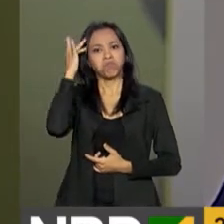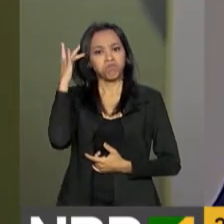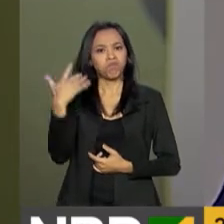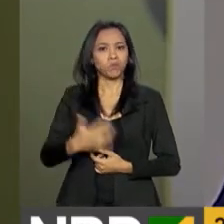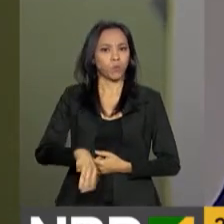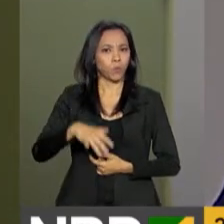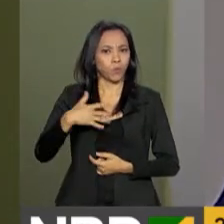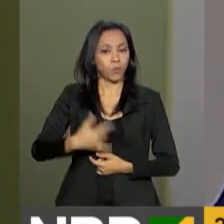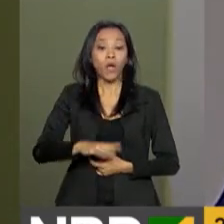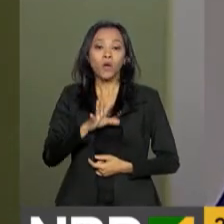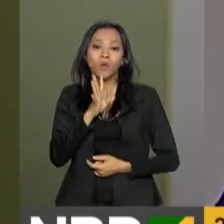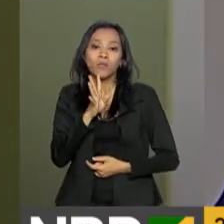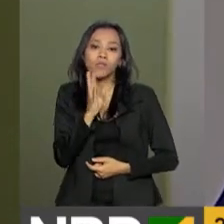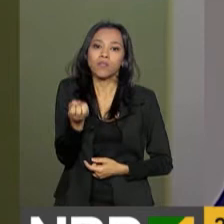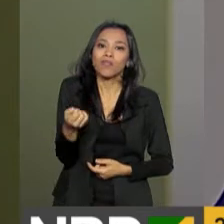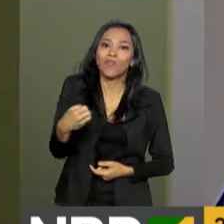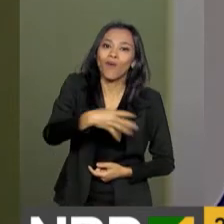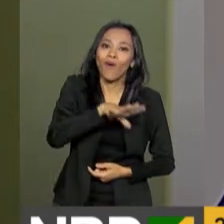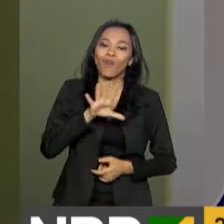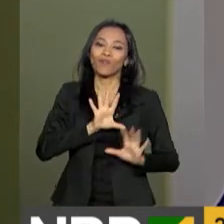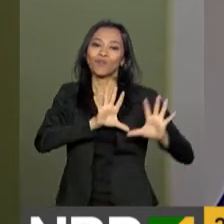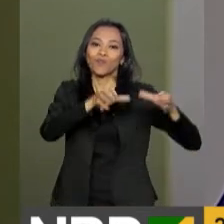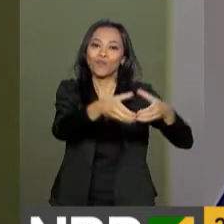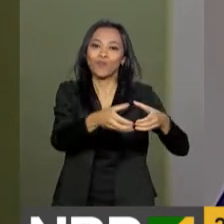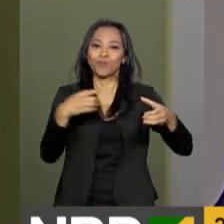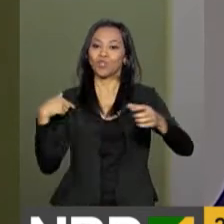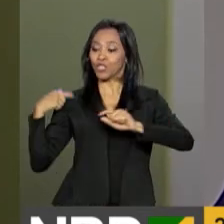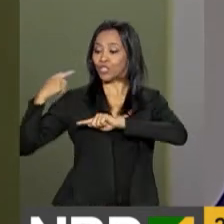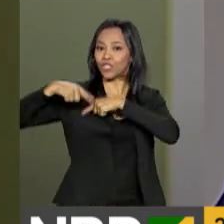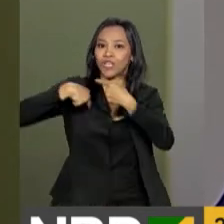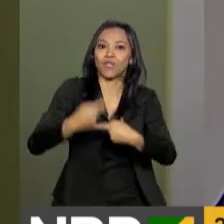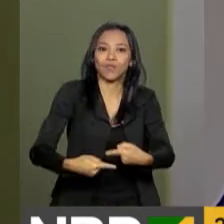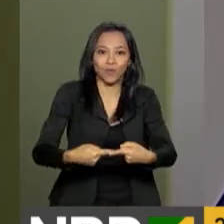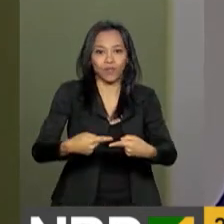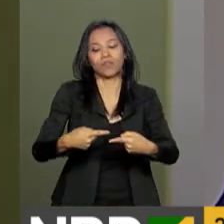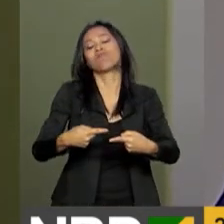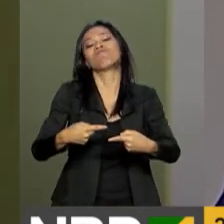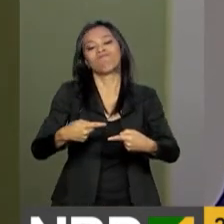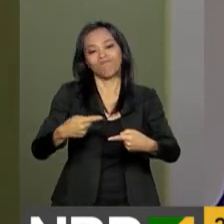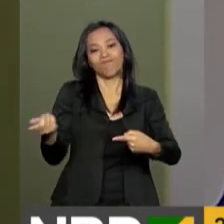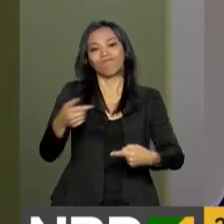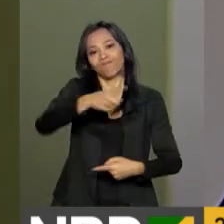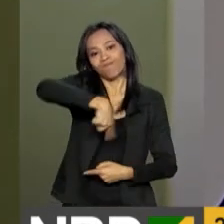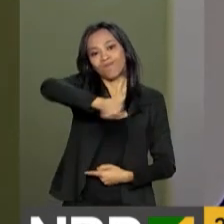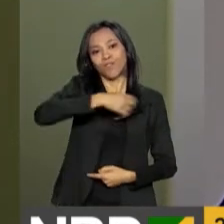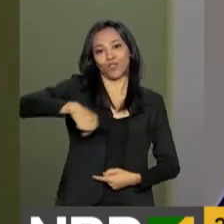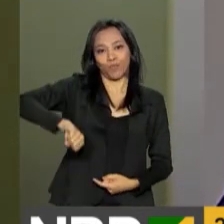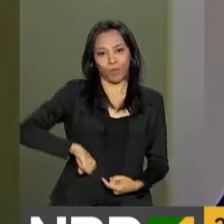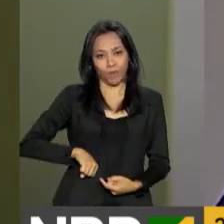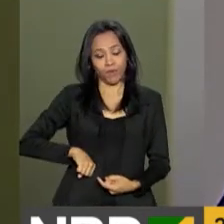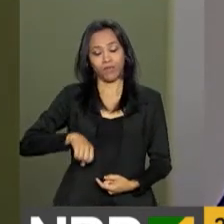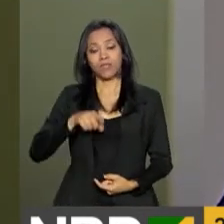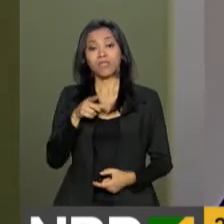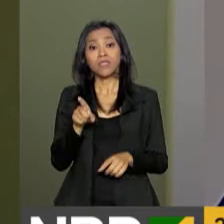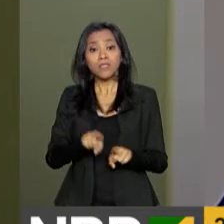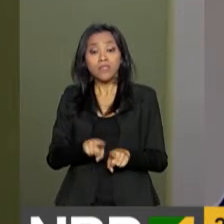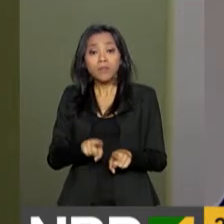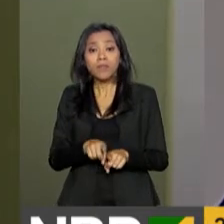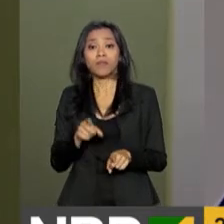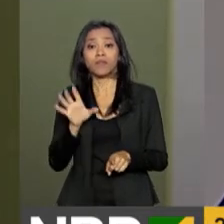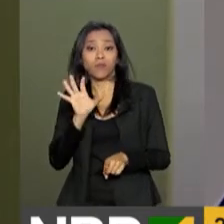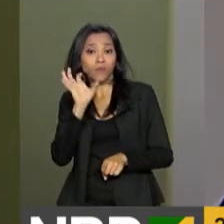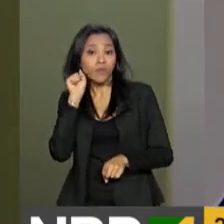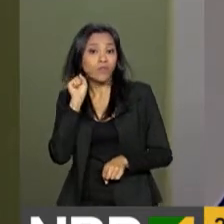novas gerações de diplomatas ouvir ouvir especialmente o que tem